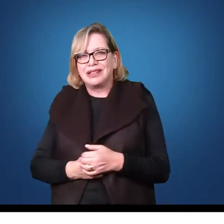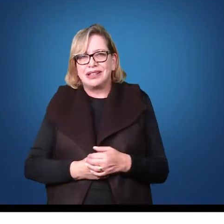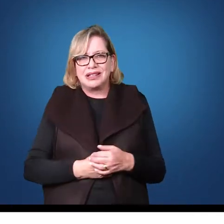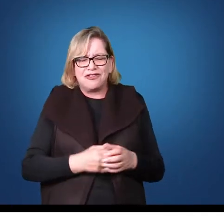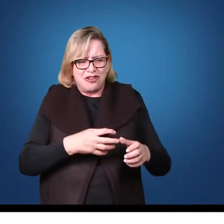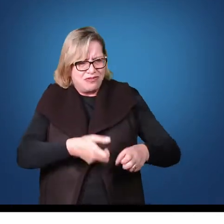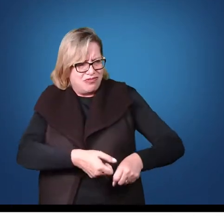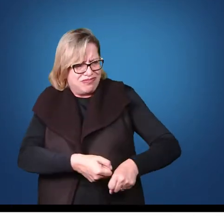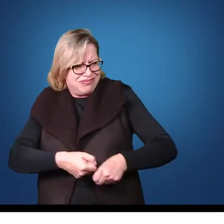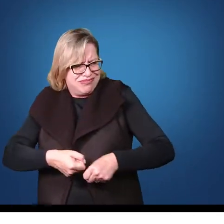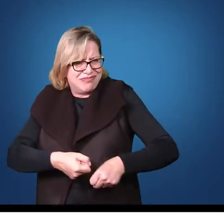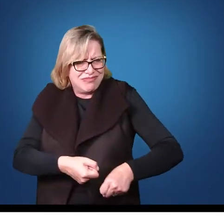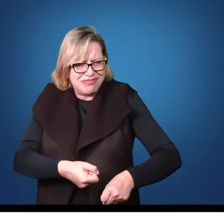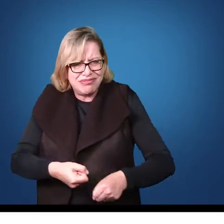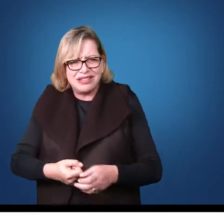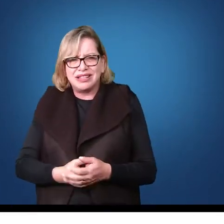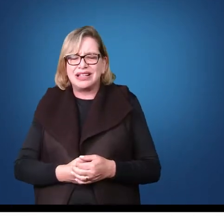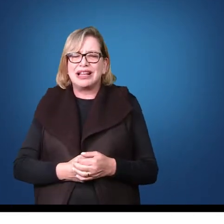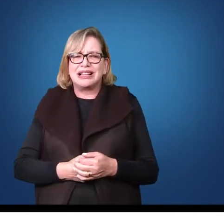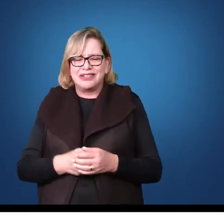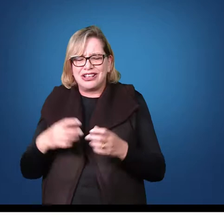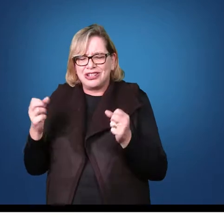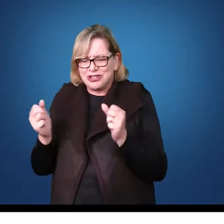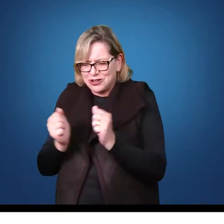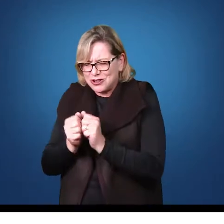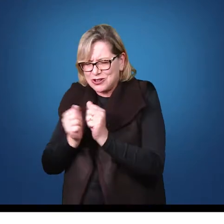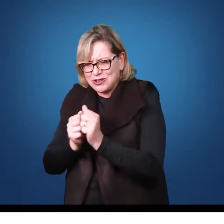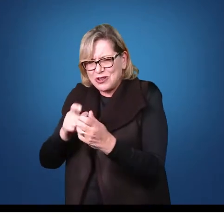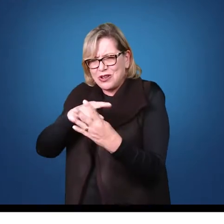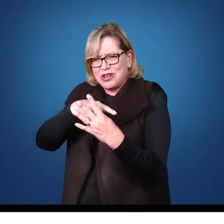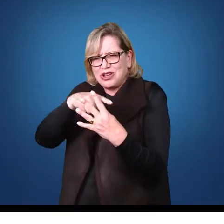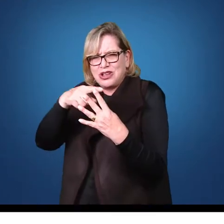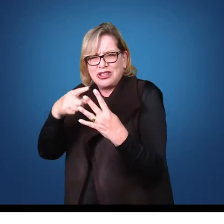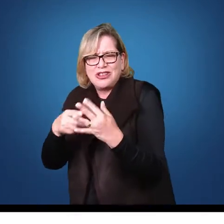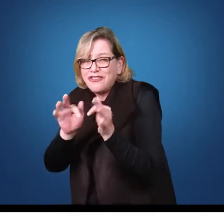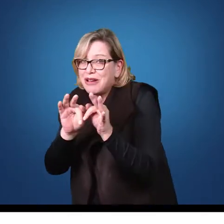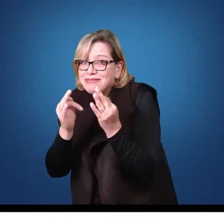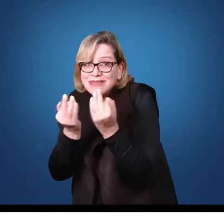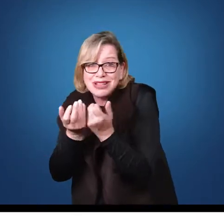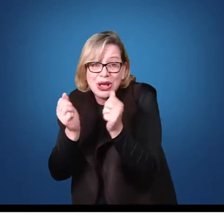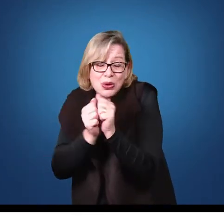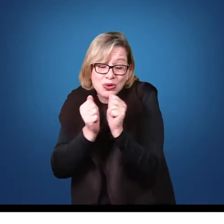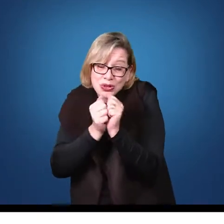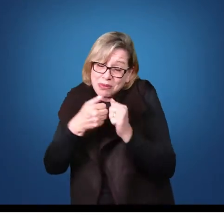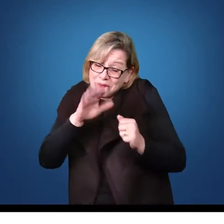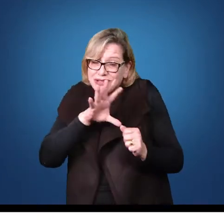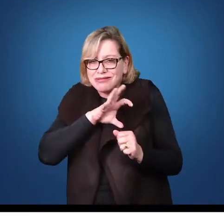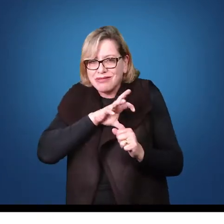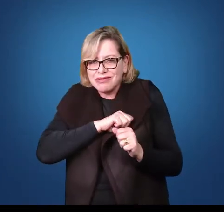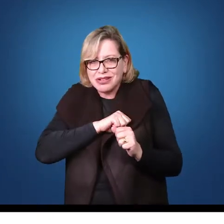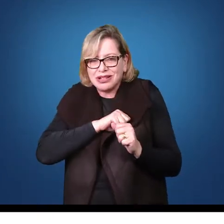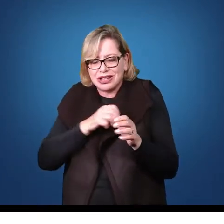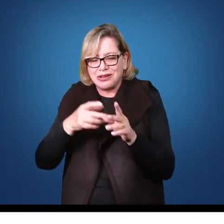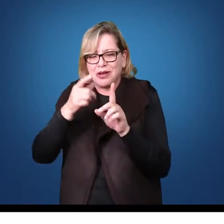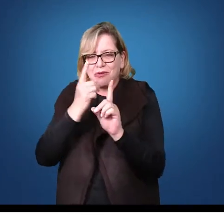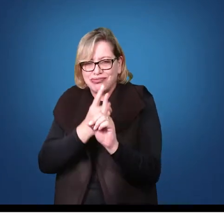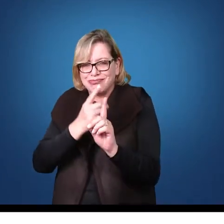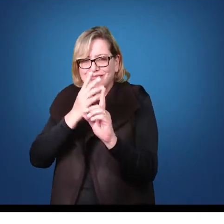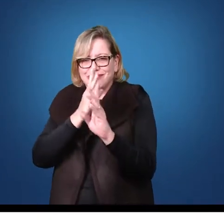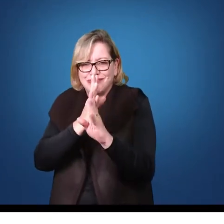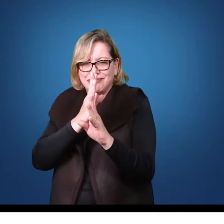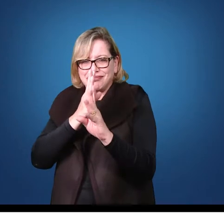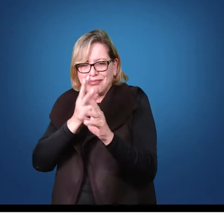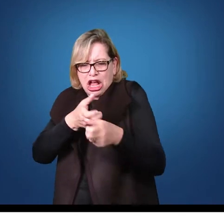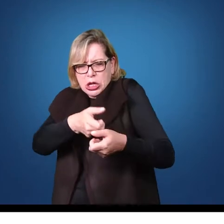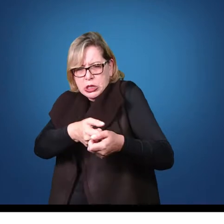Vamos puxando com amor, né? Vai lá, vovó, vai! Um... Essa família maior deve ter mais amor para ela. Um pega na cintura do outro para